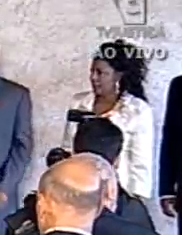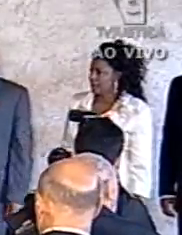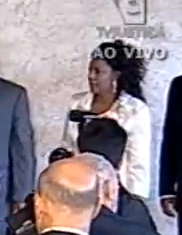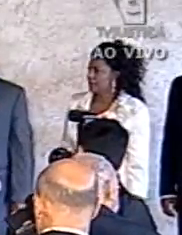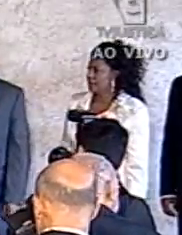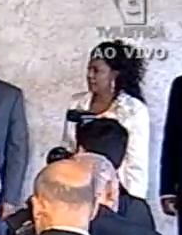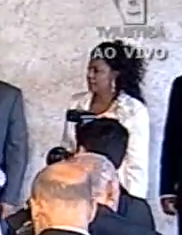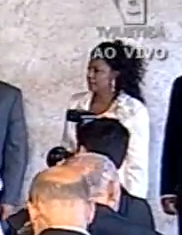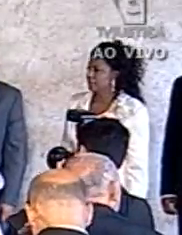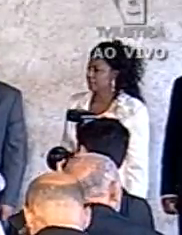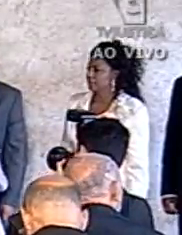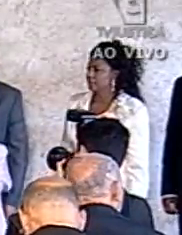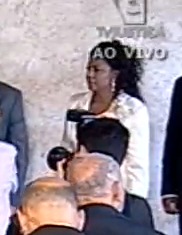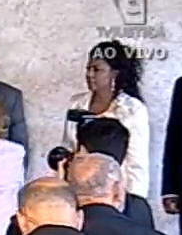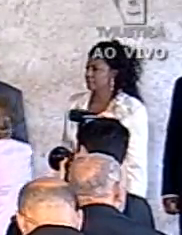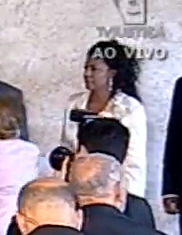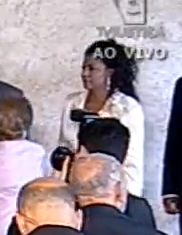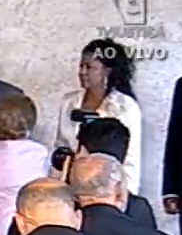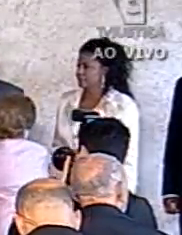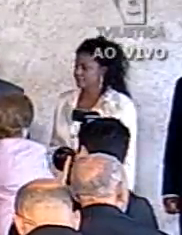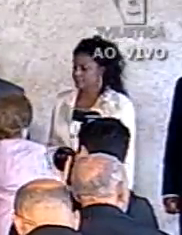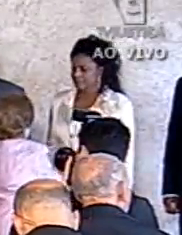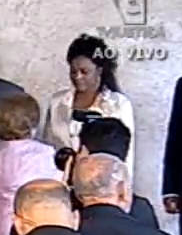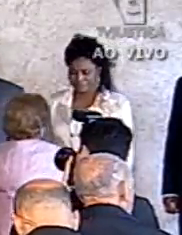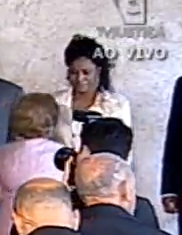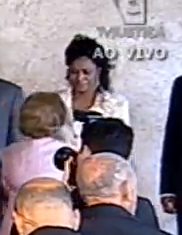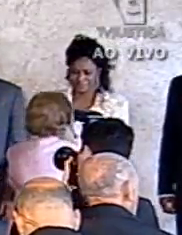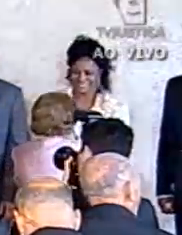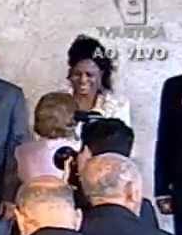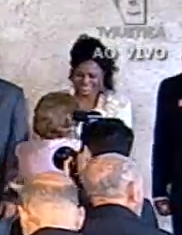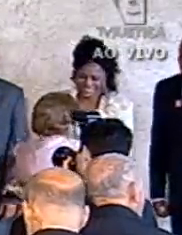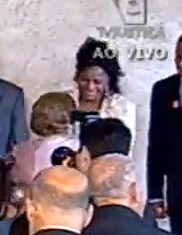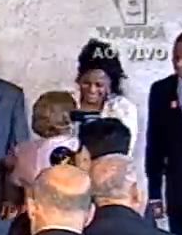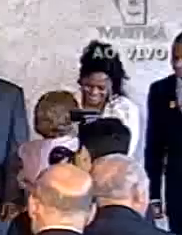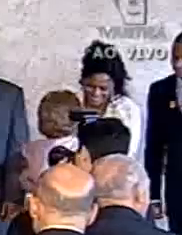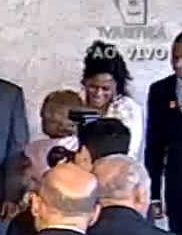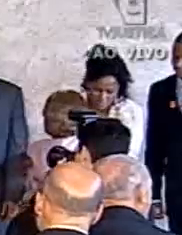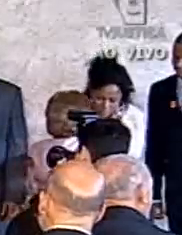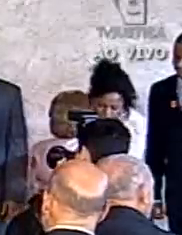com o ministro Joaquim Barbosa, um dos mais antigos componentes